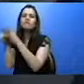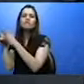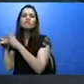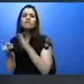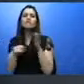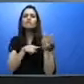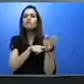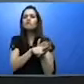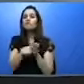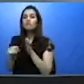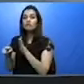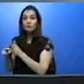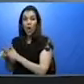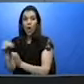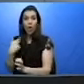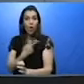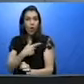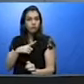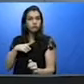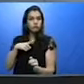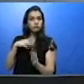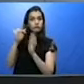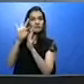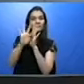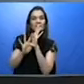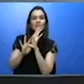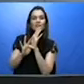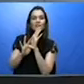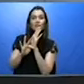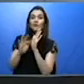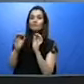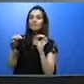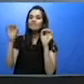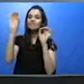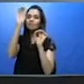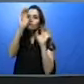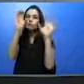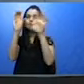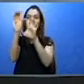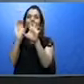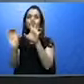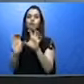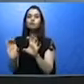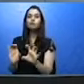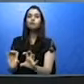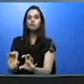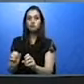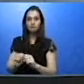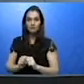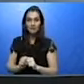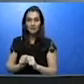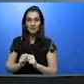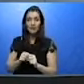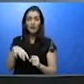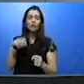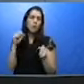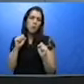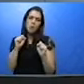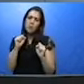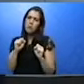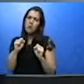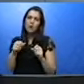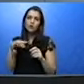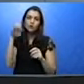nós temos um texto formado, tá? Isso até pode ser um recurso quando vocês forem fazer